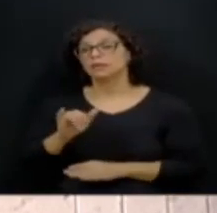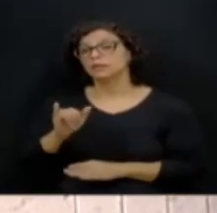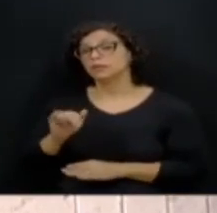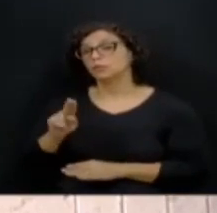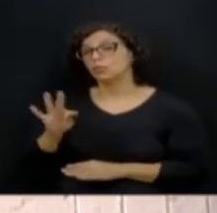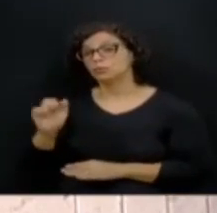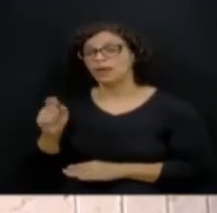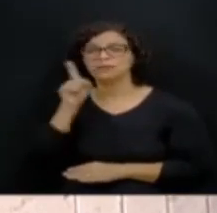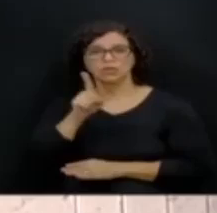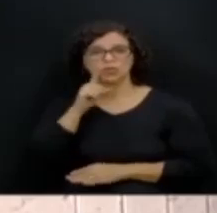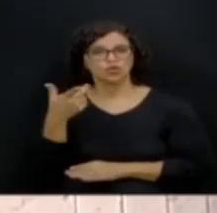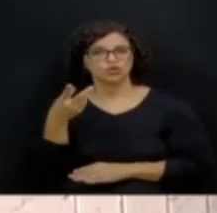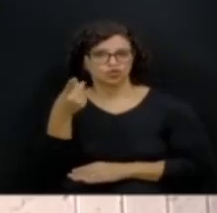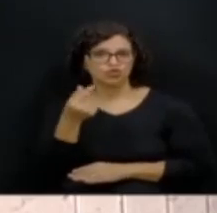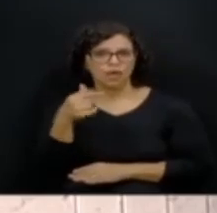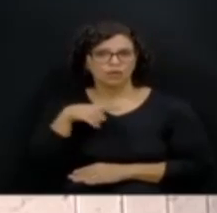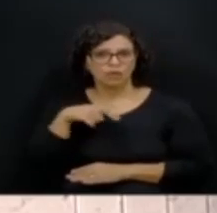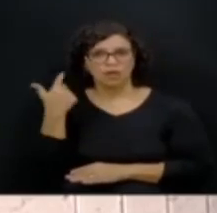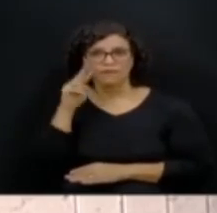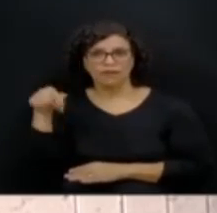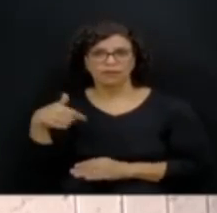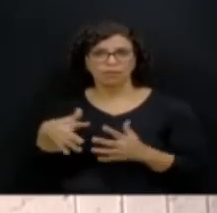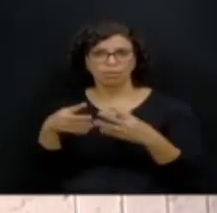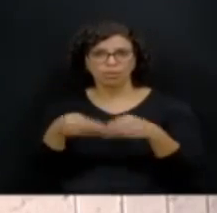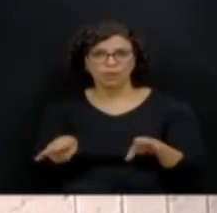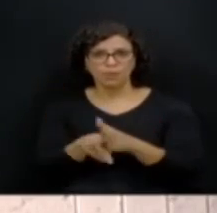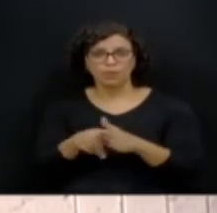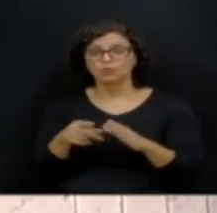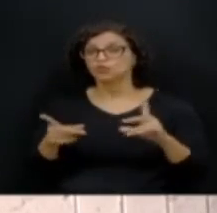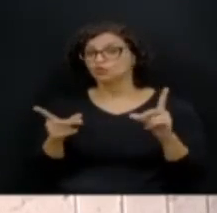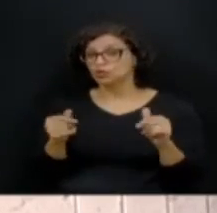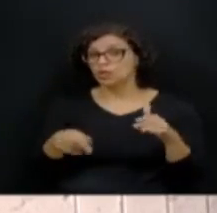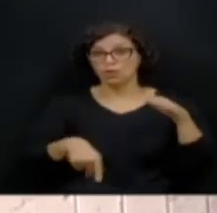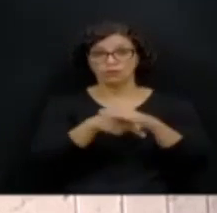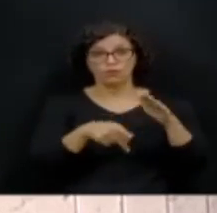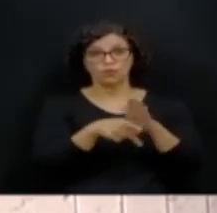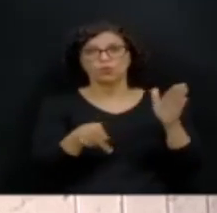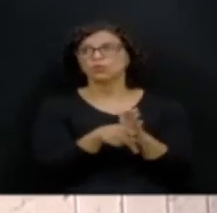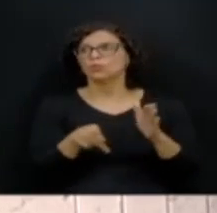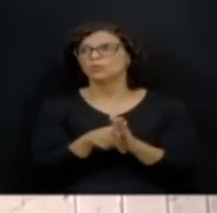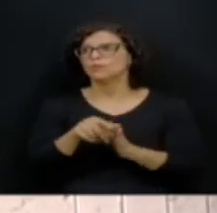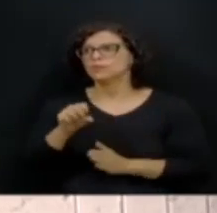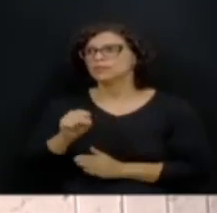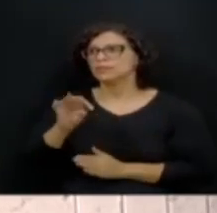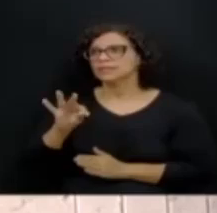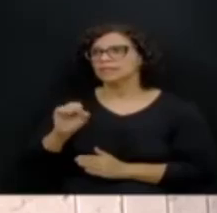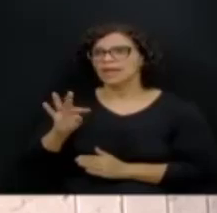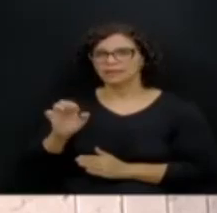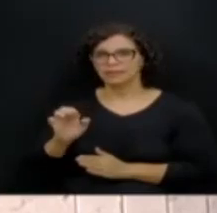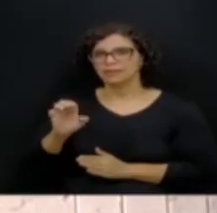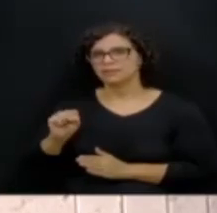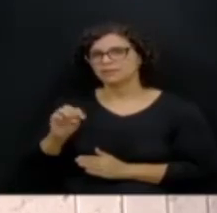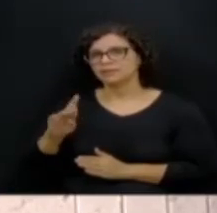Estados Unidos, ganha dinheiro, a gente está vendo isso. Quando o Fundo de Investimento do State Street, da